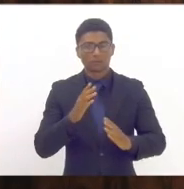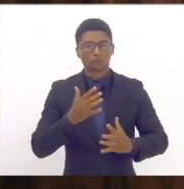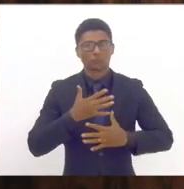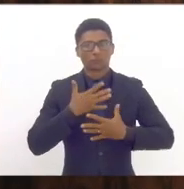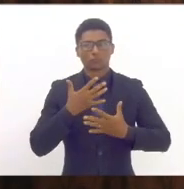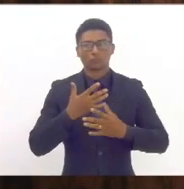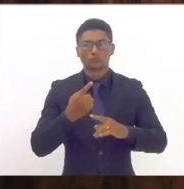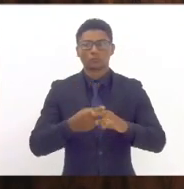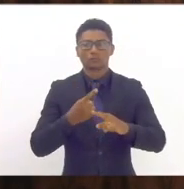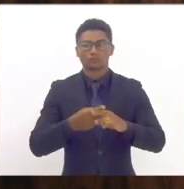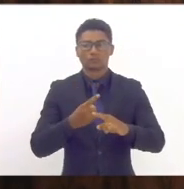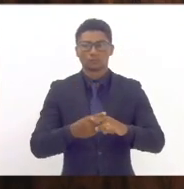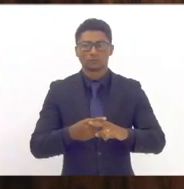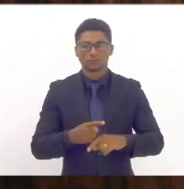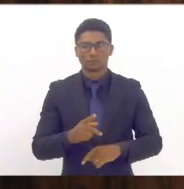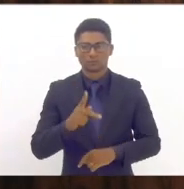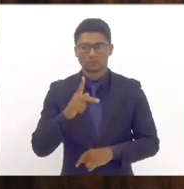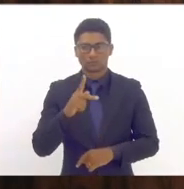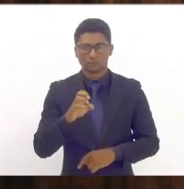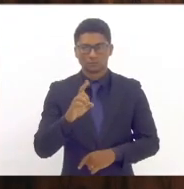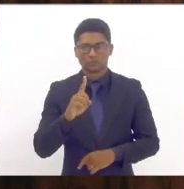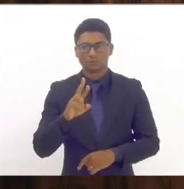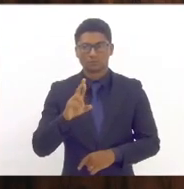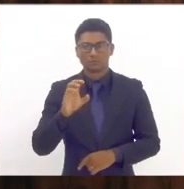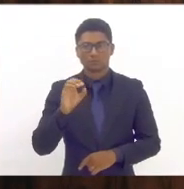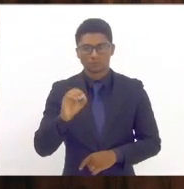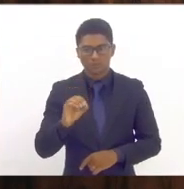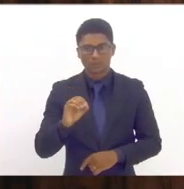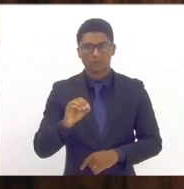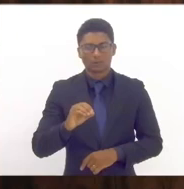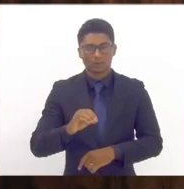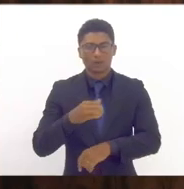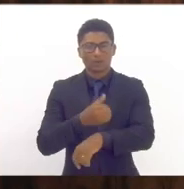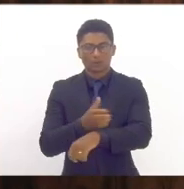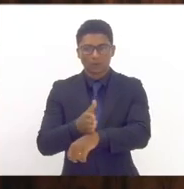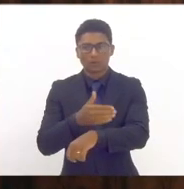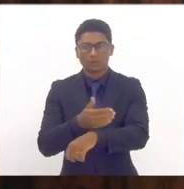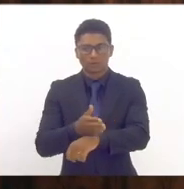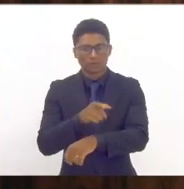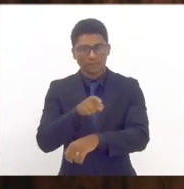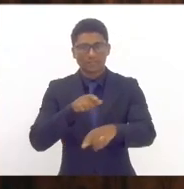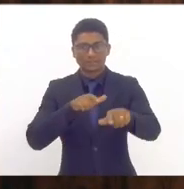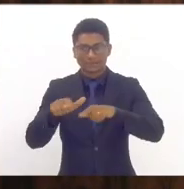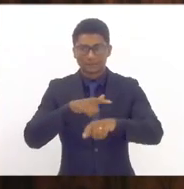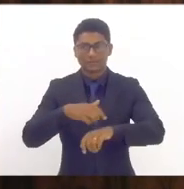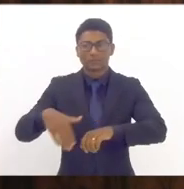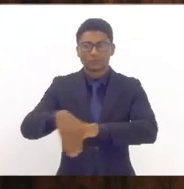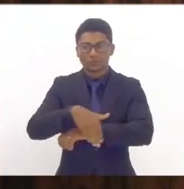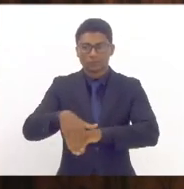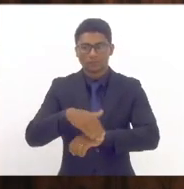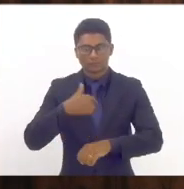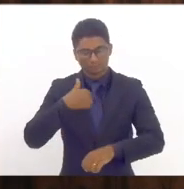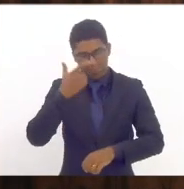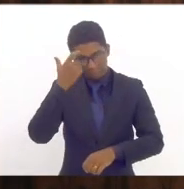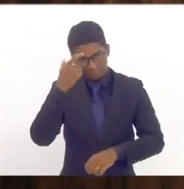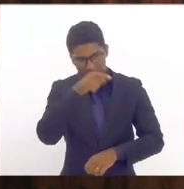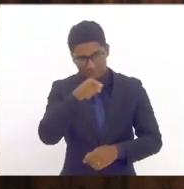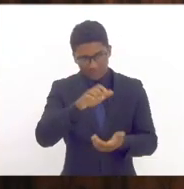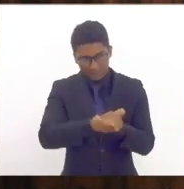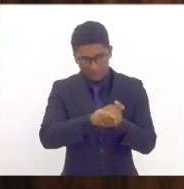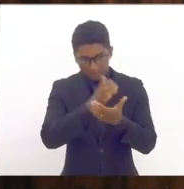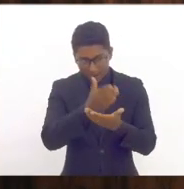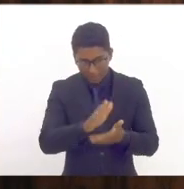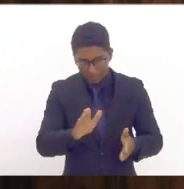roubando o Pedro, sugando o Pedro o tempo inteiro nas ruas, e ele dizia, vou acabar com o meu casamento. Mas é